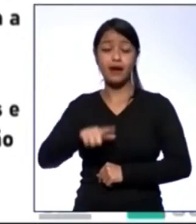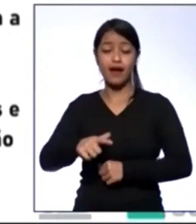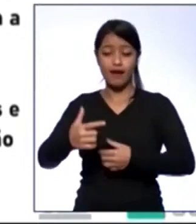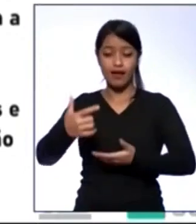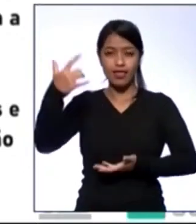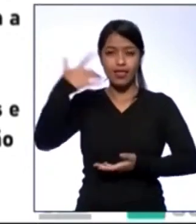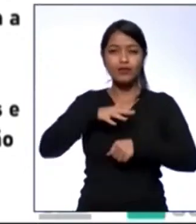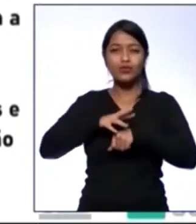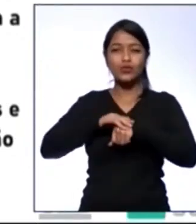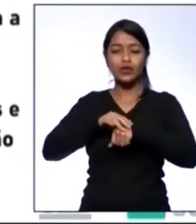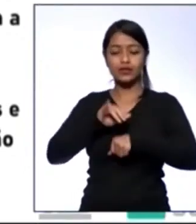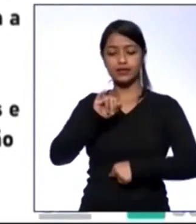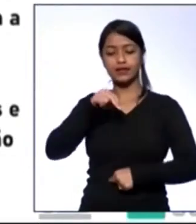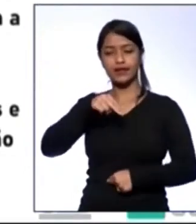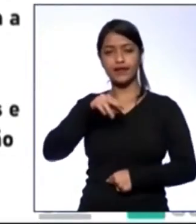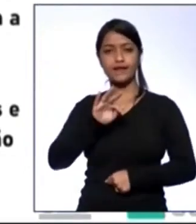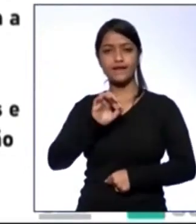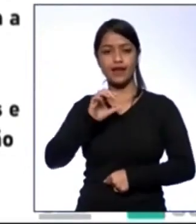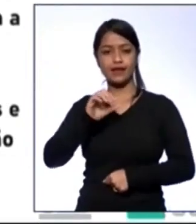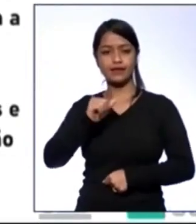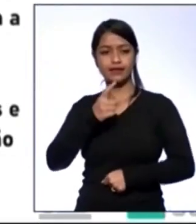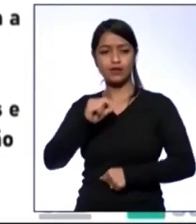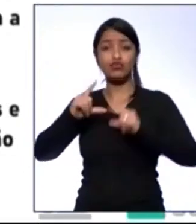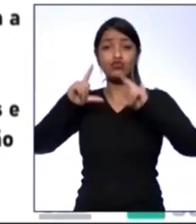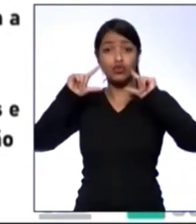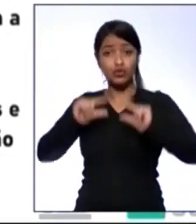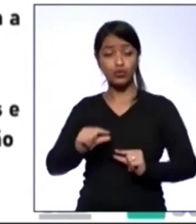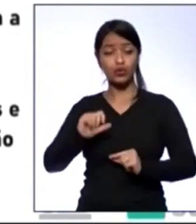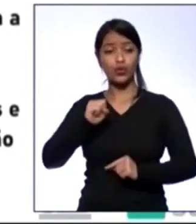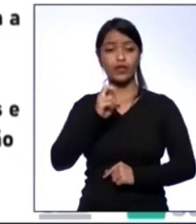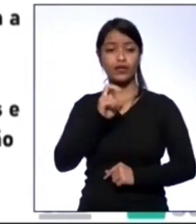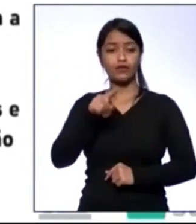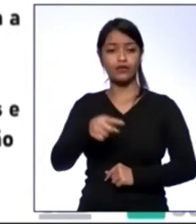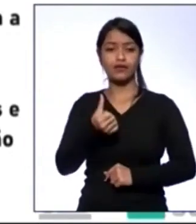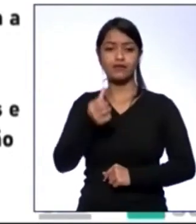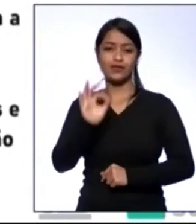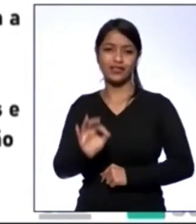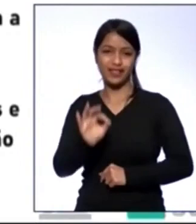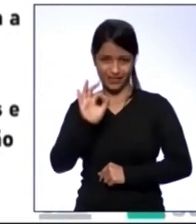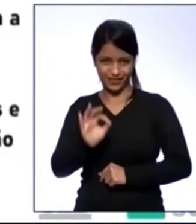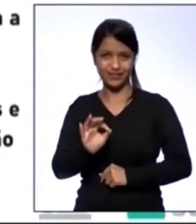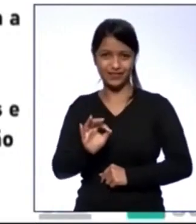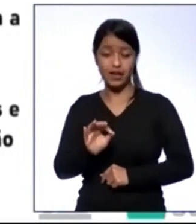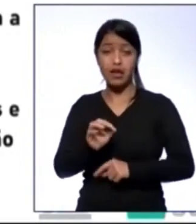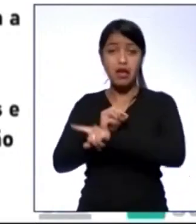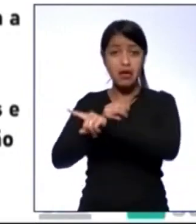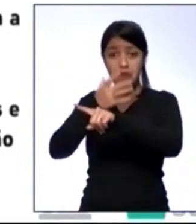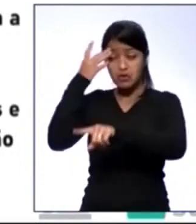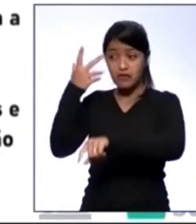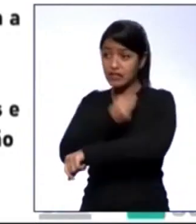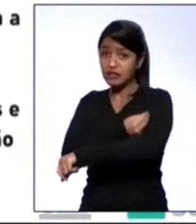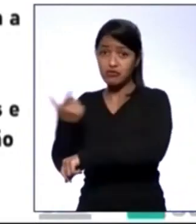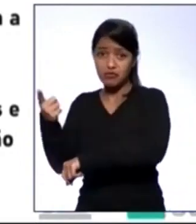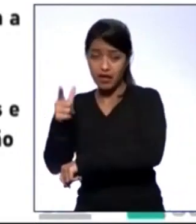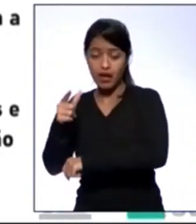85,6% dos casos de infecção persistente em comparação com pessoas não